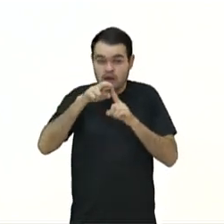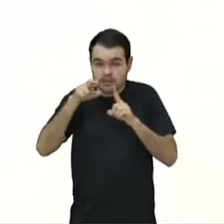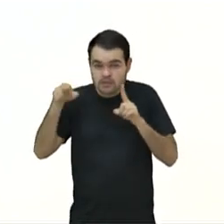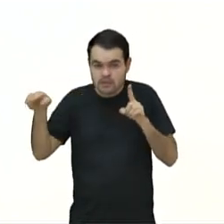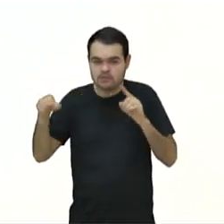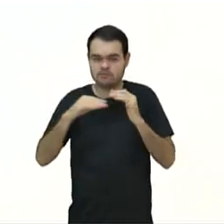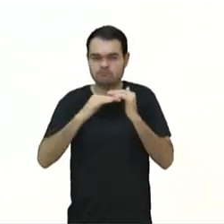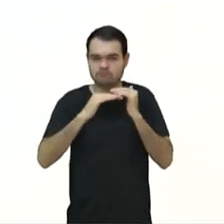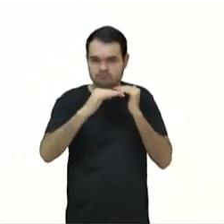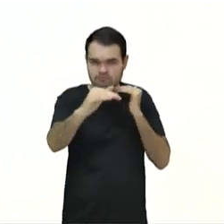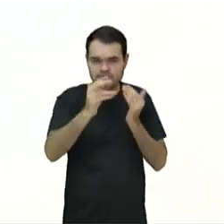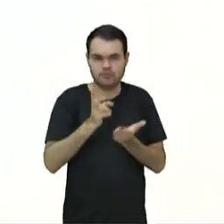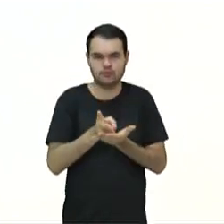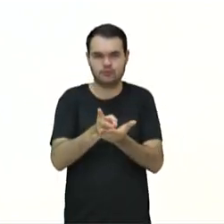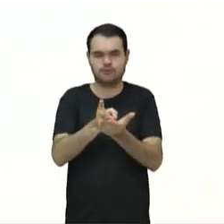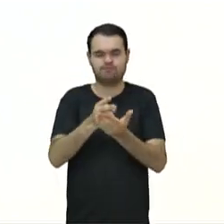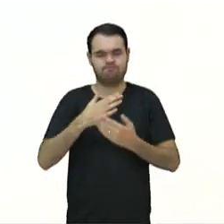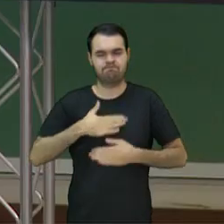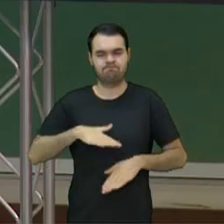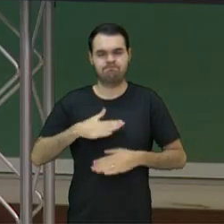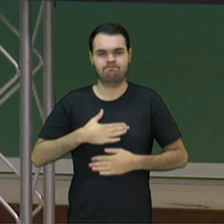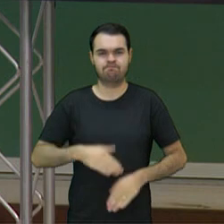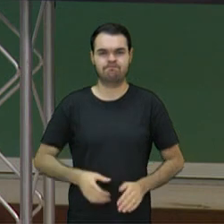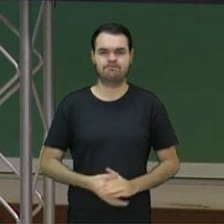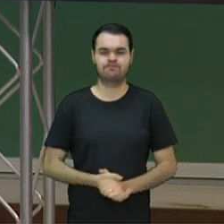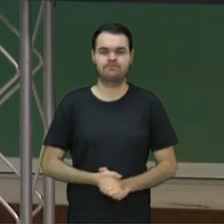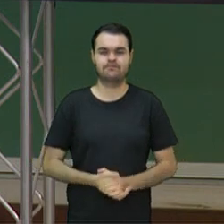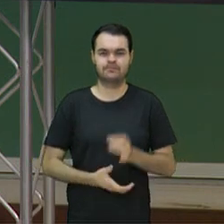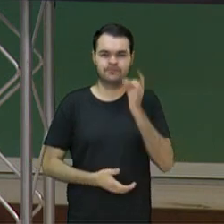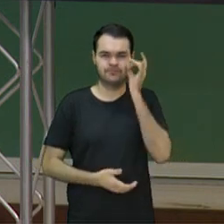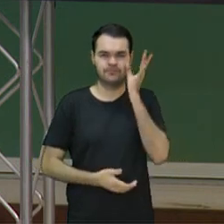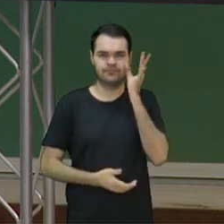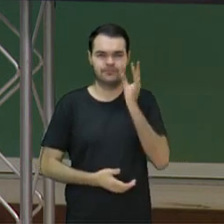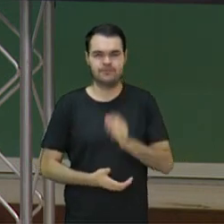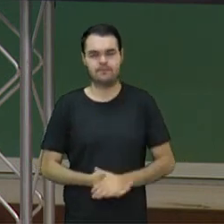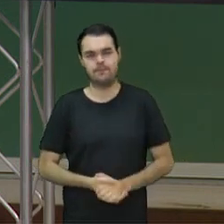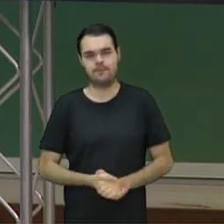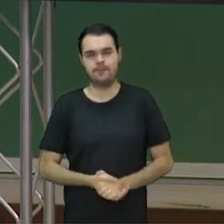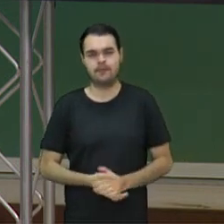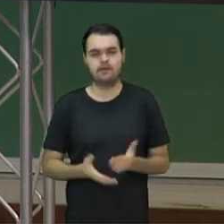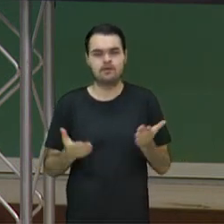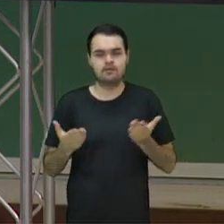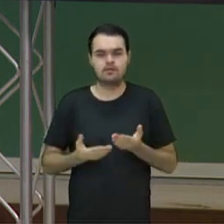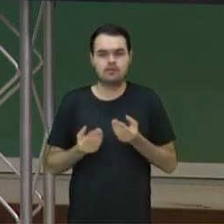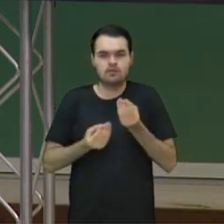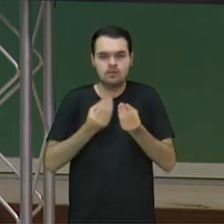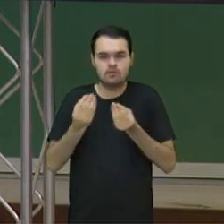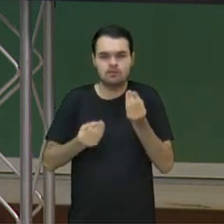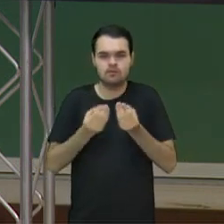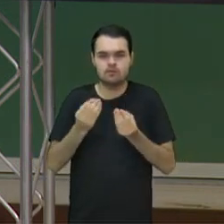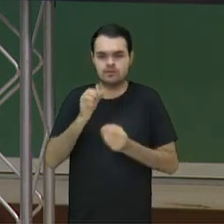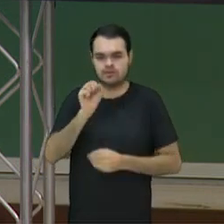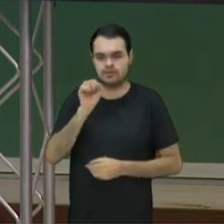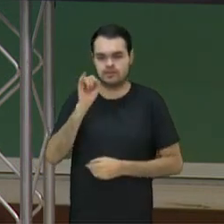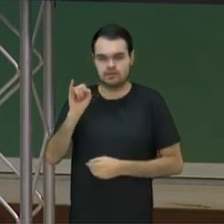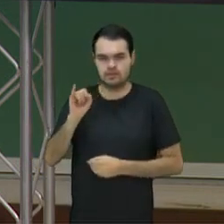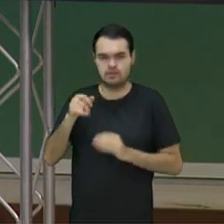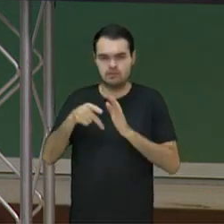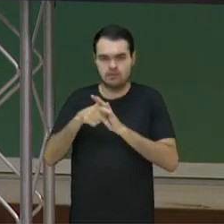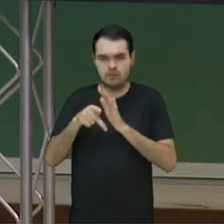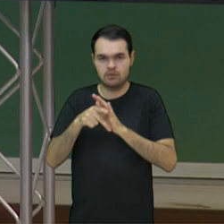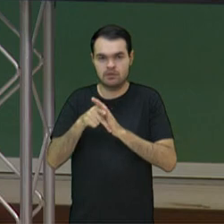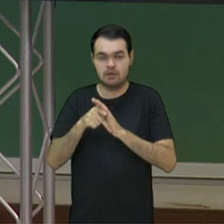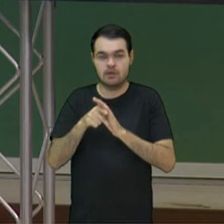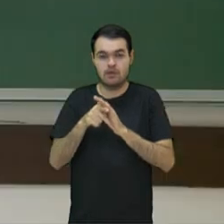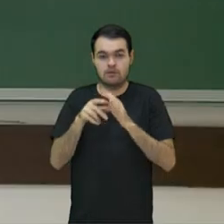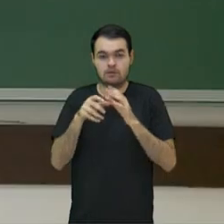mantém constante. Essa é tranquila, né? Então, vamos ver aqui, pessoal, a unidade de medida da resistência